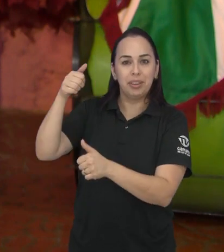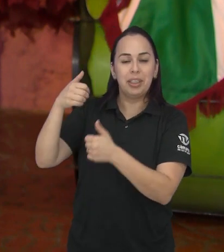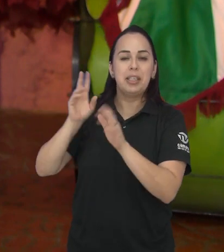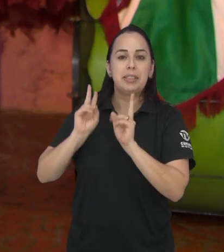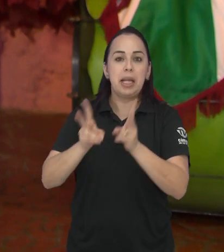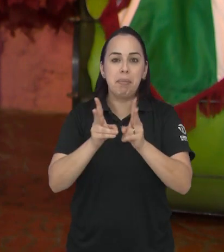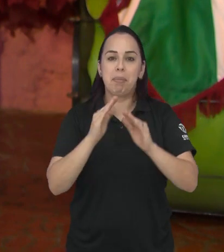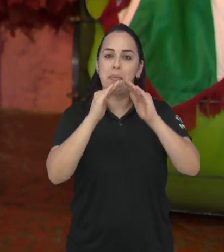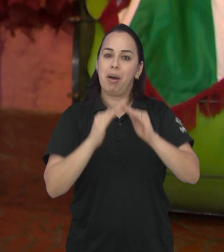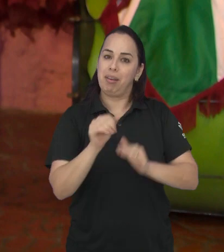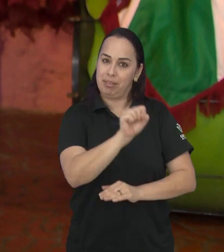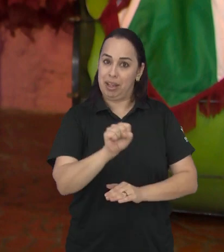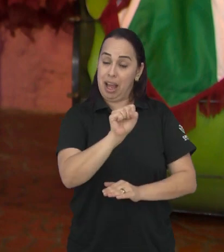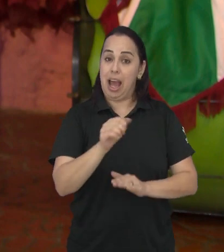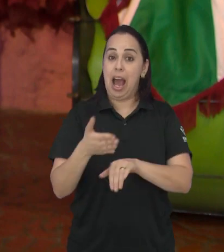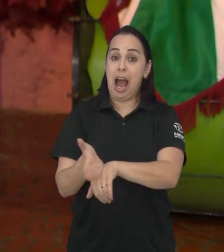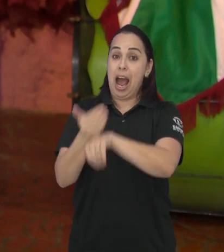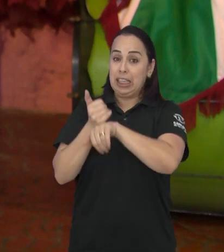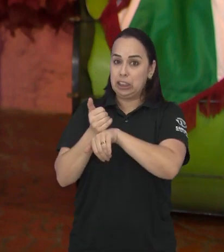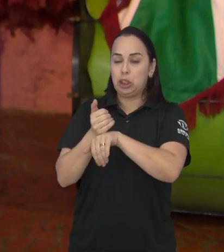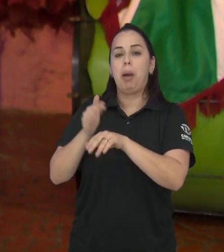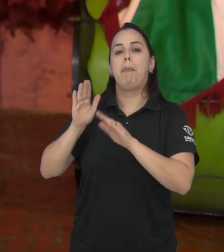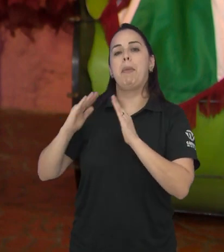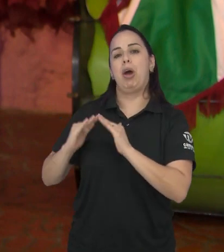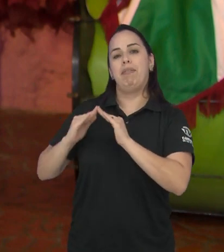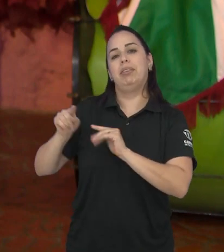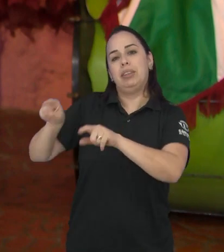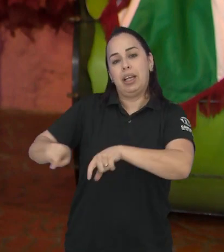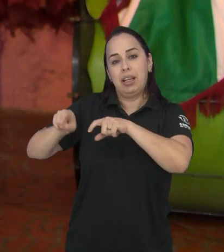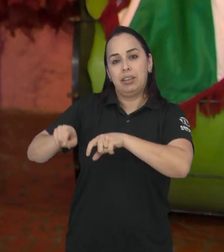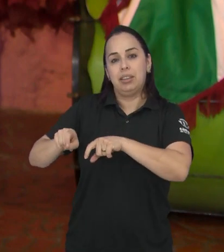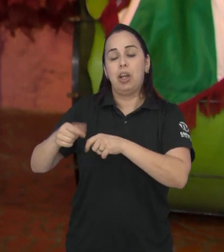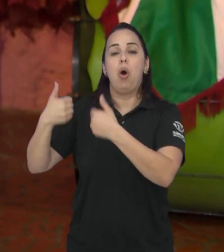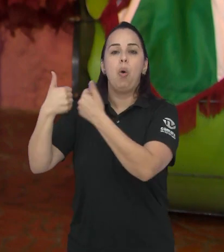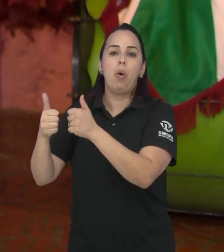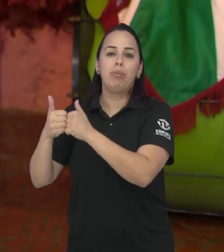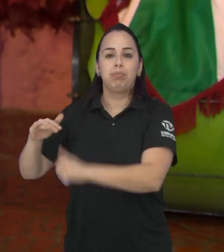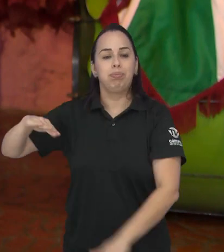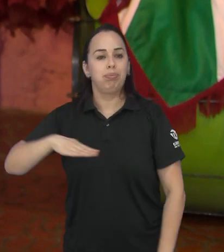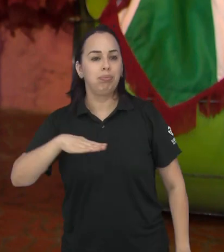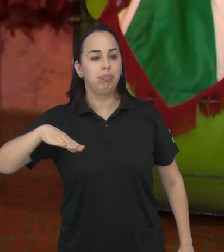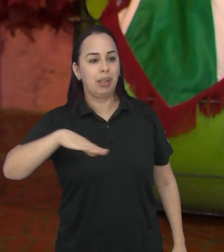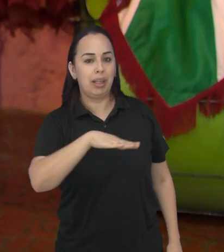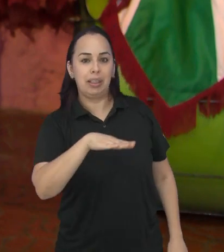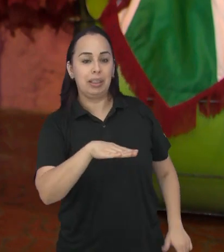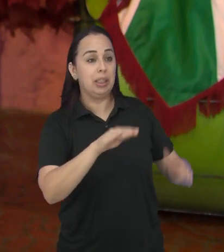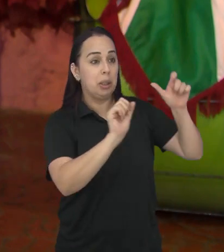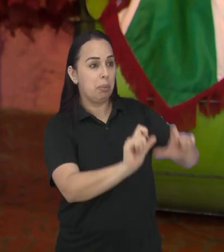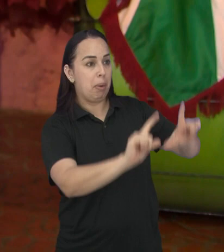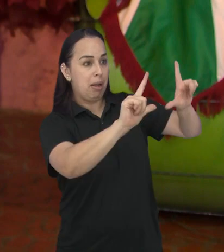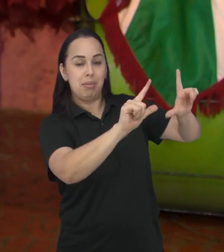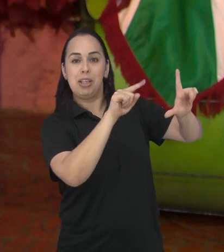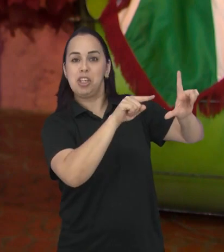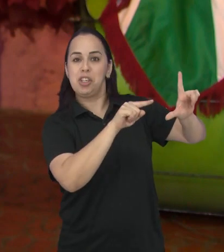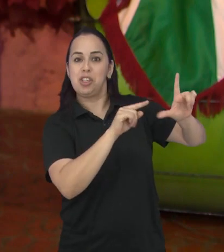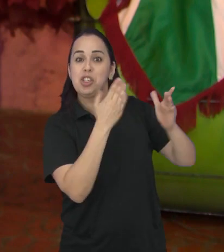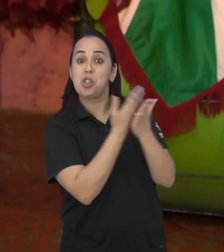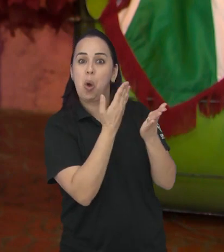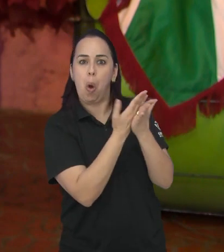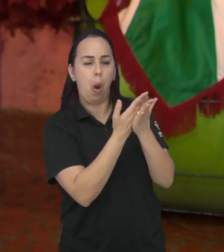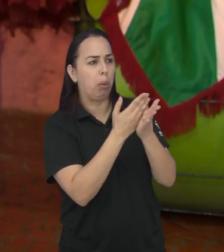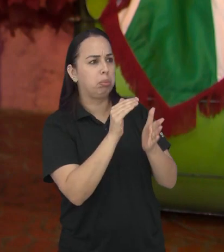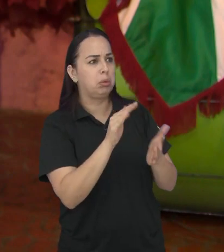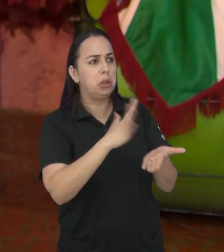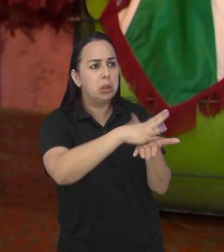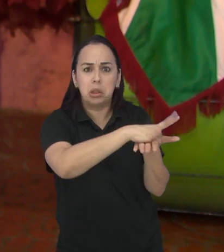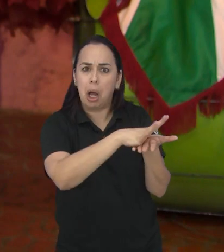aqui no satélite, sempre morei aqui. Antes eu morei na roça, mais novo, né? Mas então, ele passava aqui na Vila Nair, onde tinha uma placa escrito Escola de